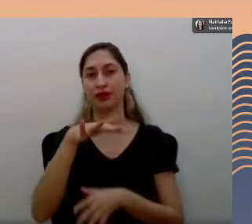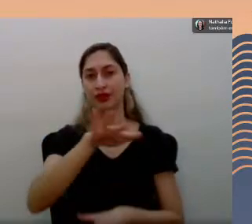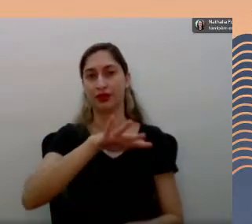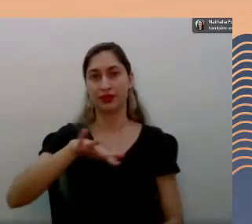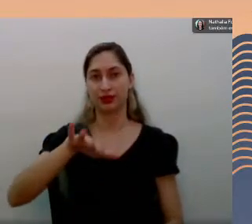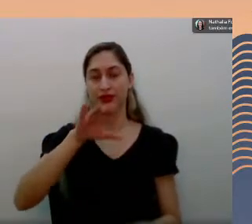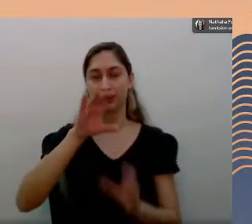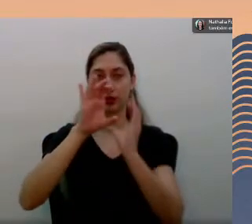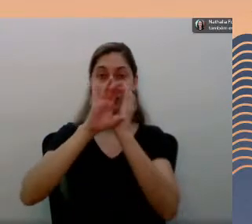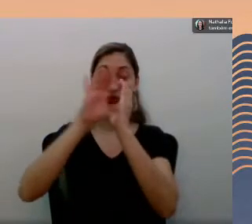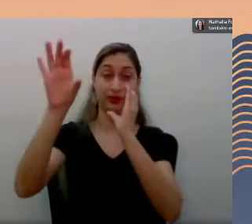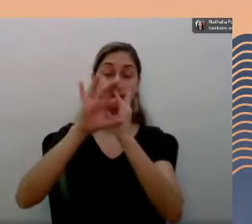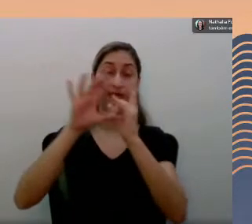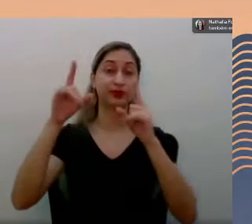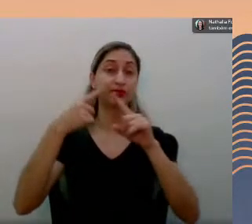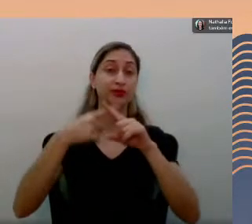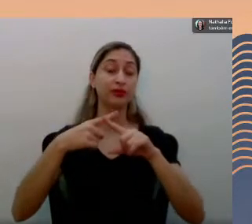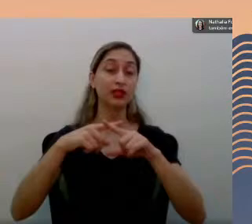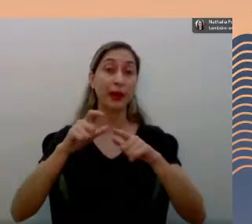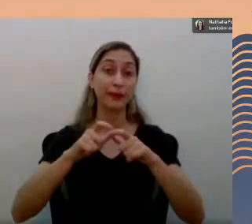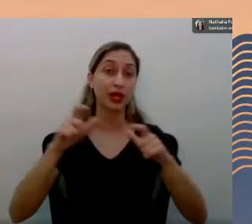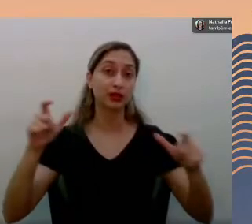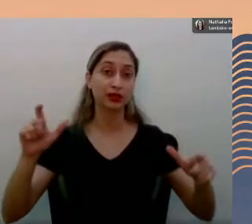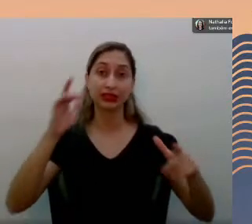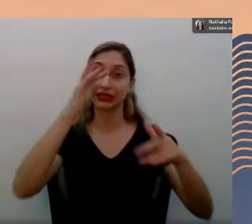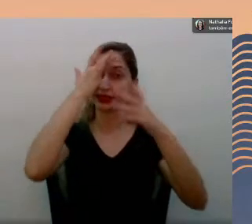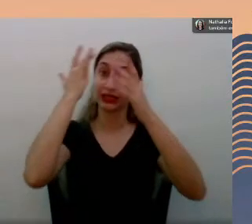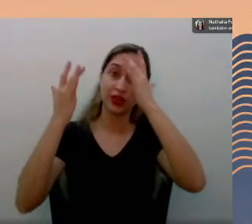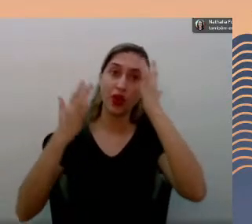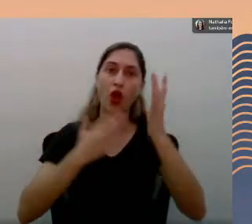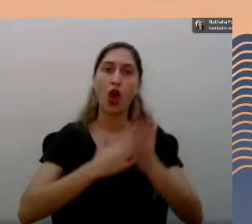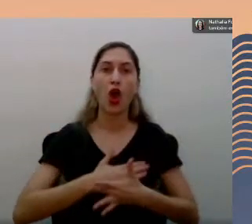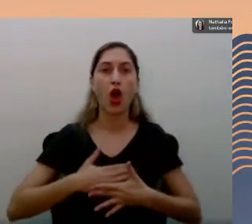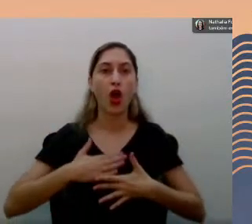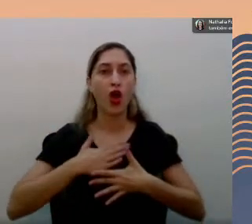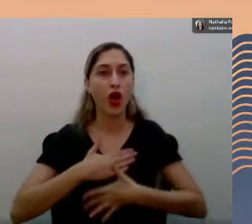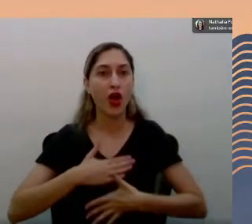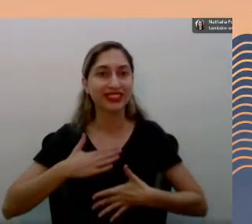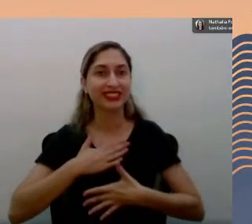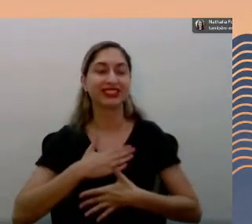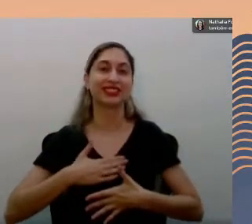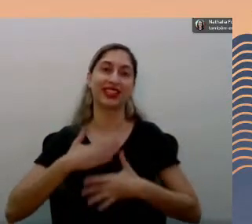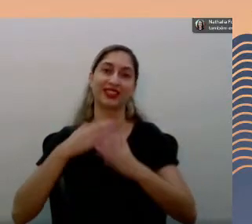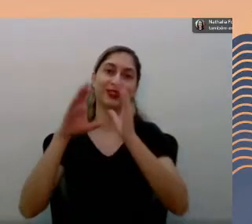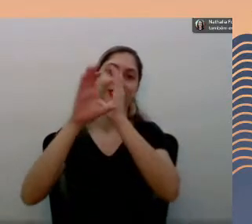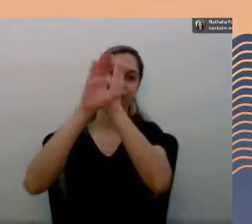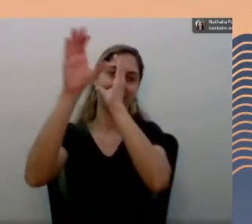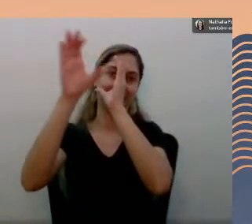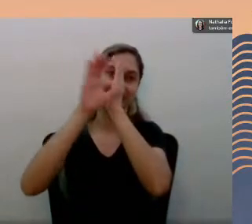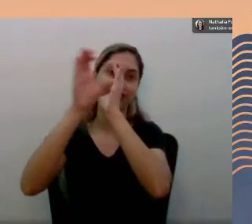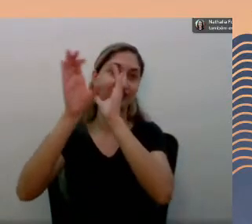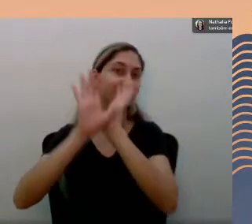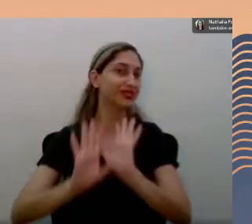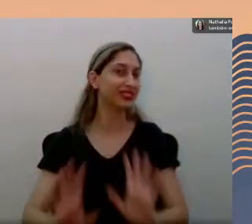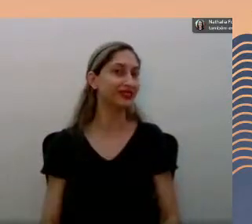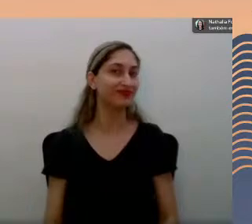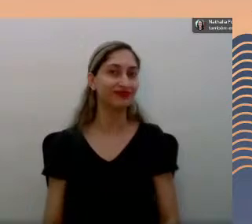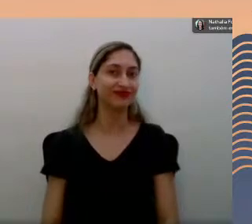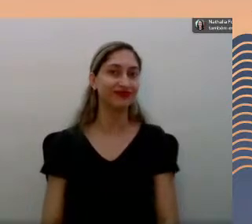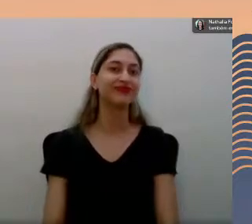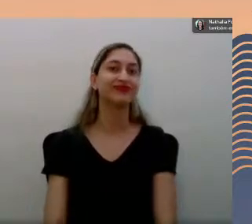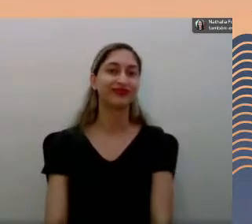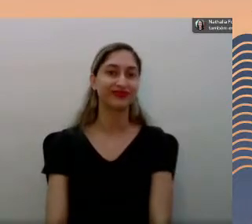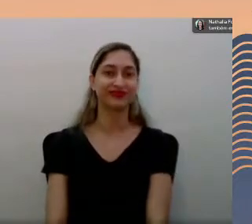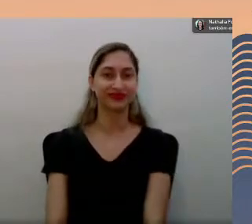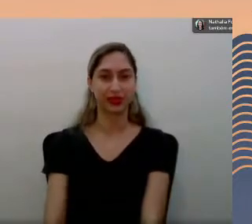pessoas né que eu entendo a gente gosta de astronomia e prática sobre mim amadora antes de sumir da profissão